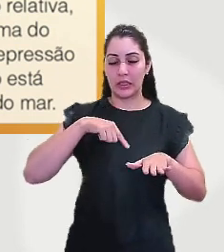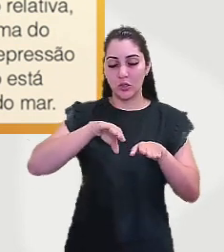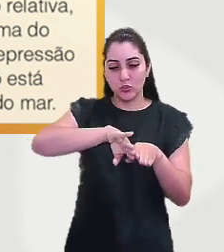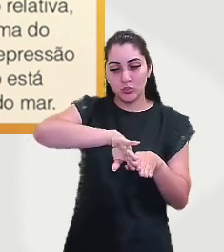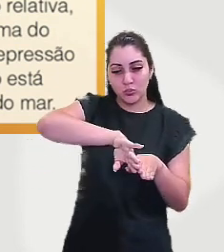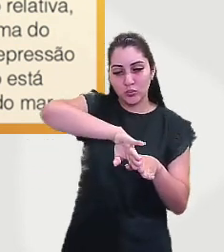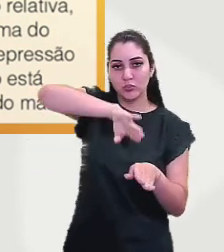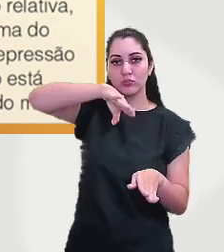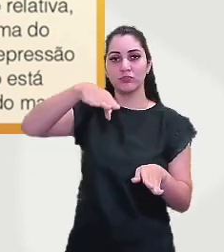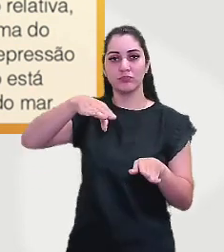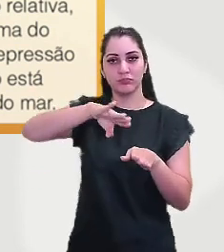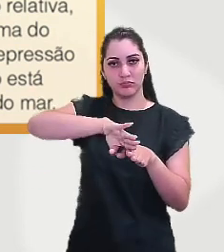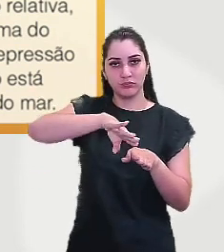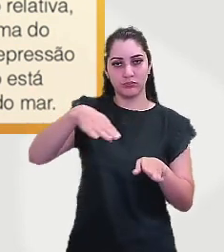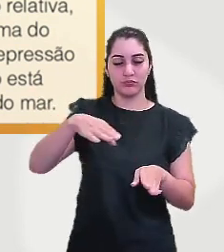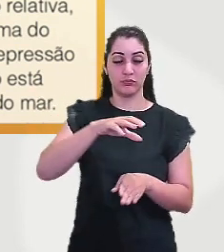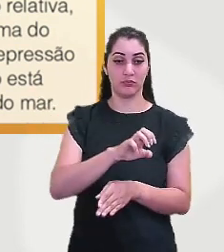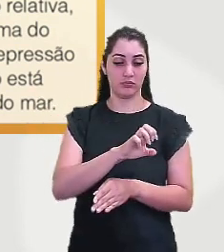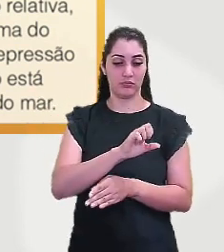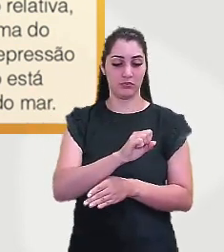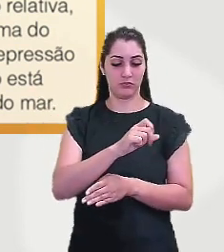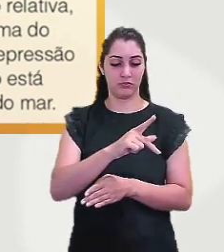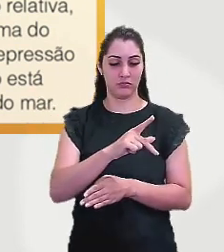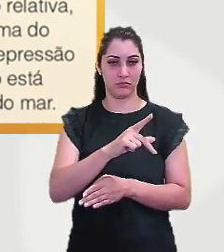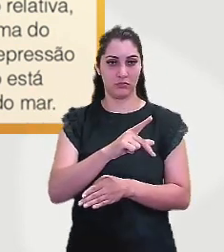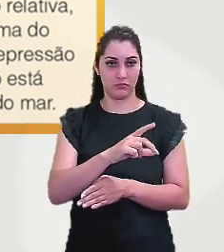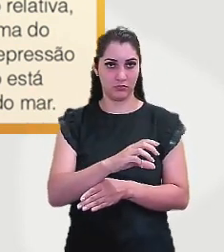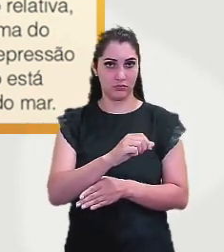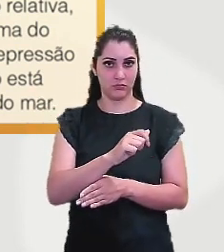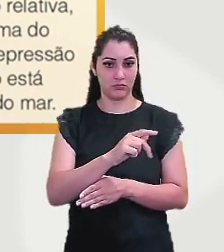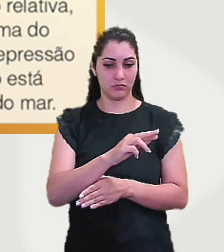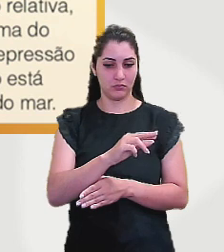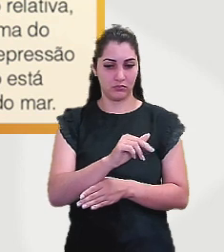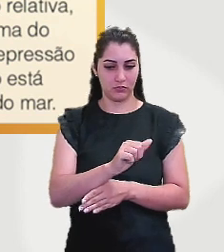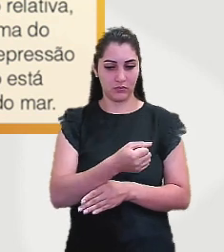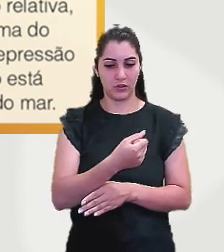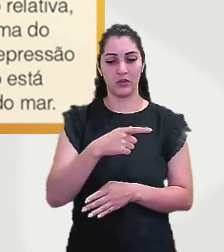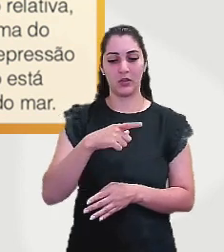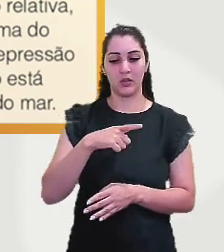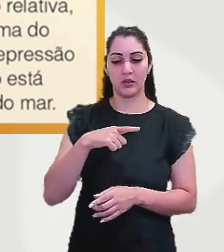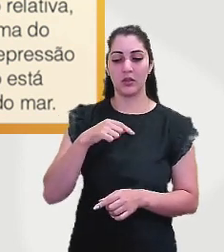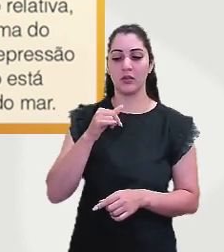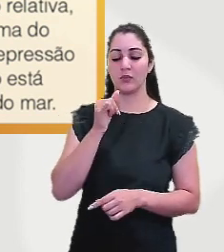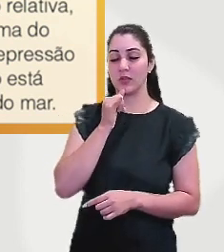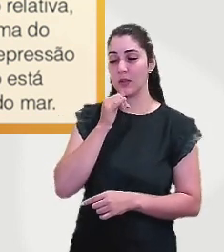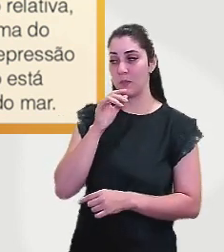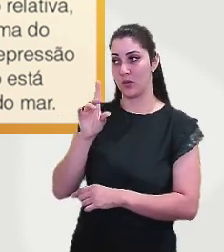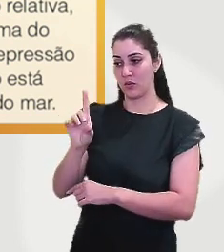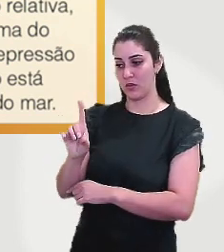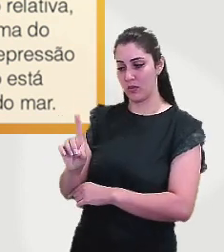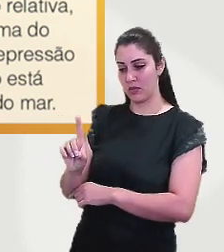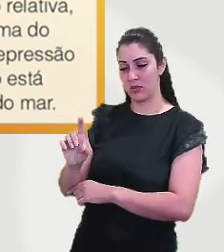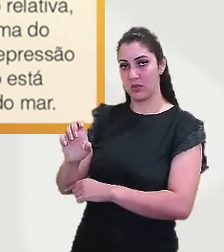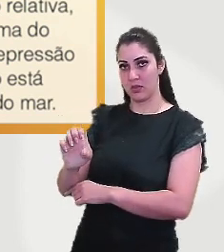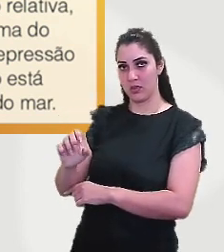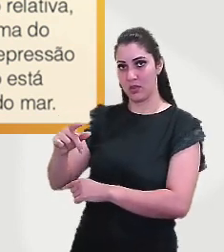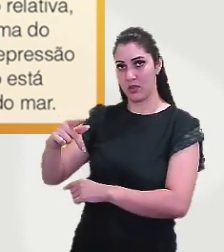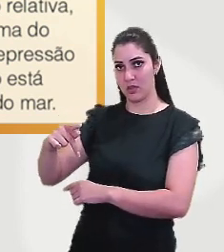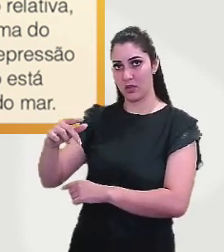escarpas. Mais uma vez, temos a depressão, que são áreas situadas abaixo das áreas vizinhas ao seu